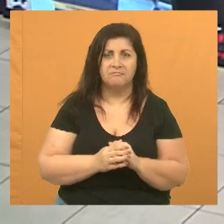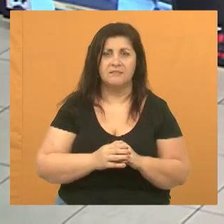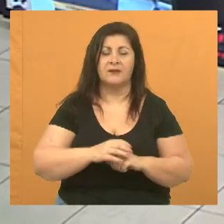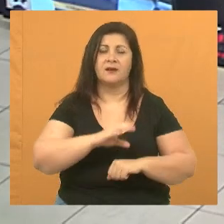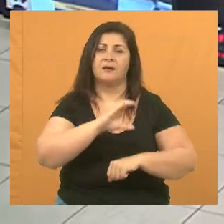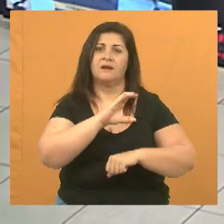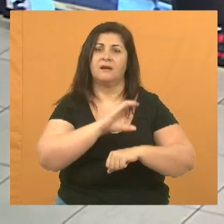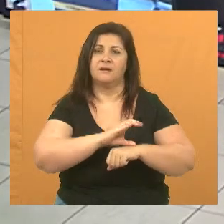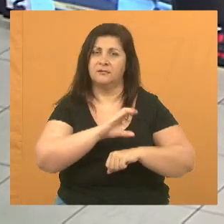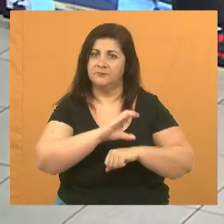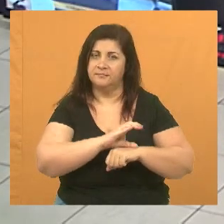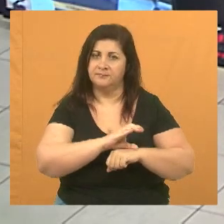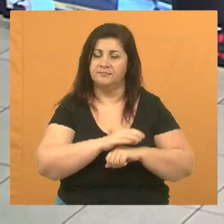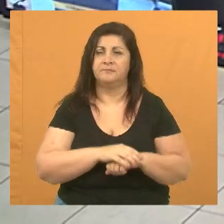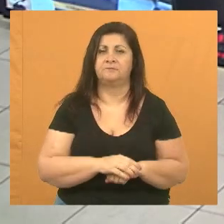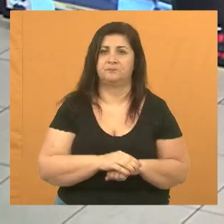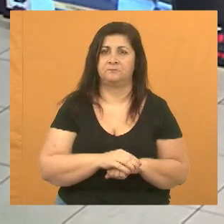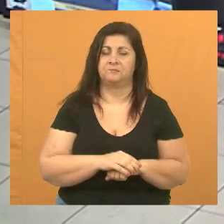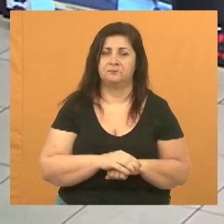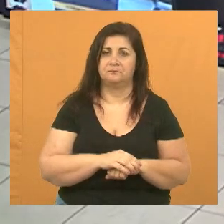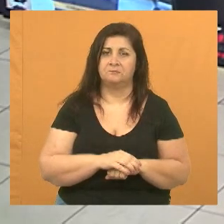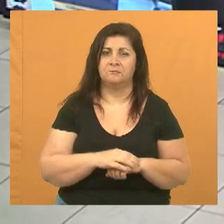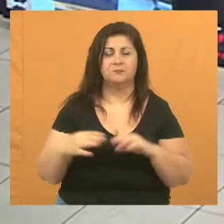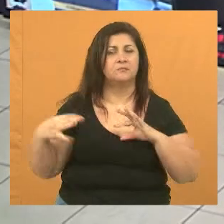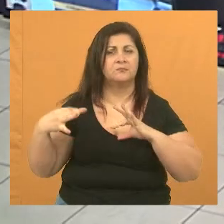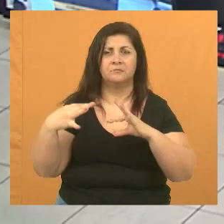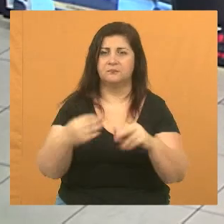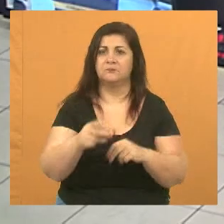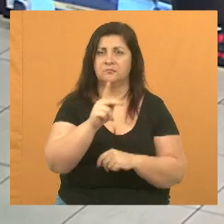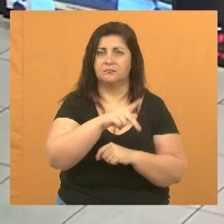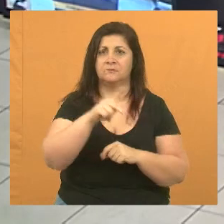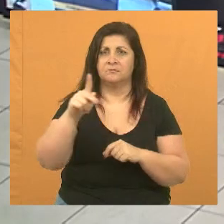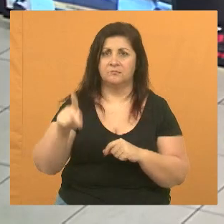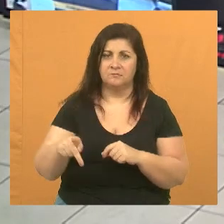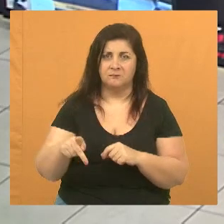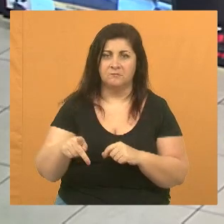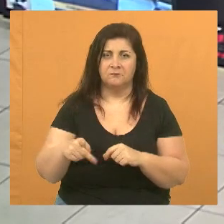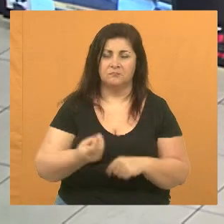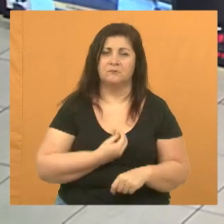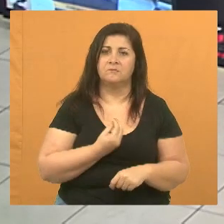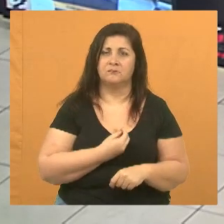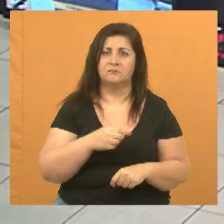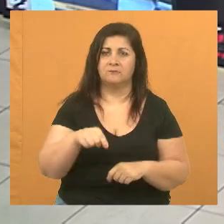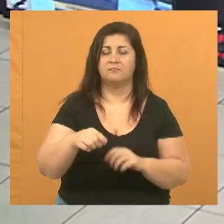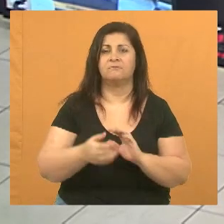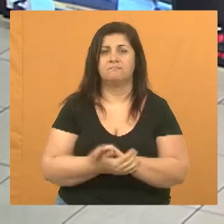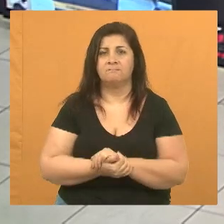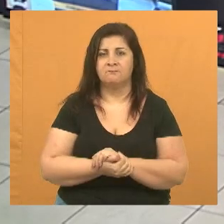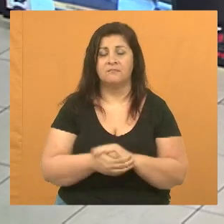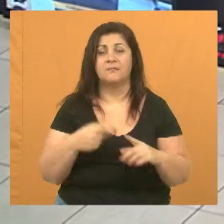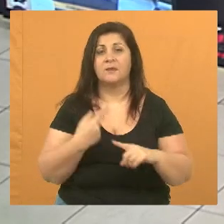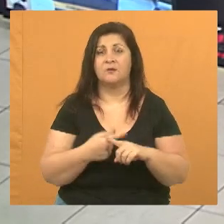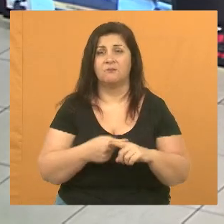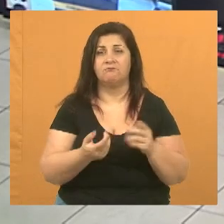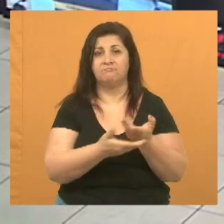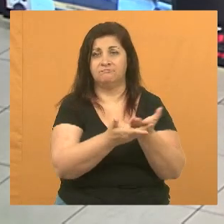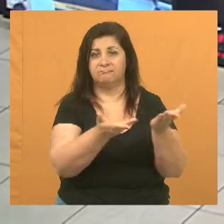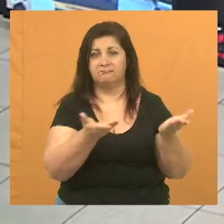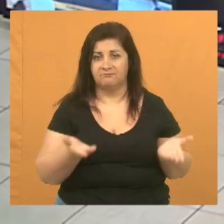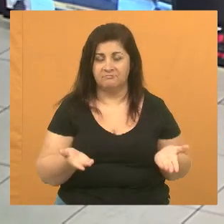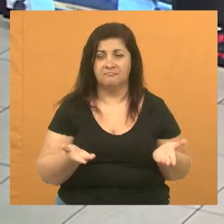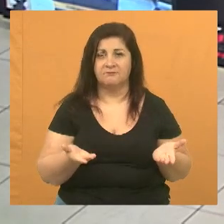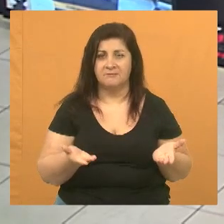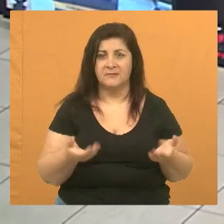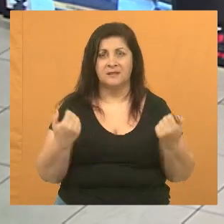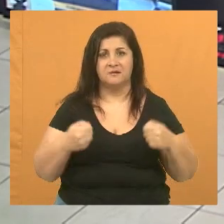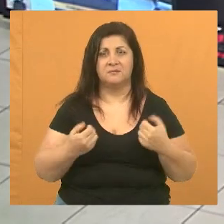coordenadora, a todos os professores que estão aqui, porque eles que